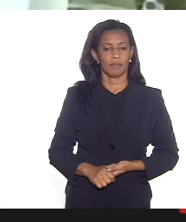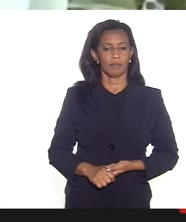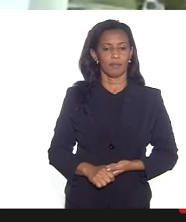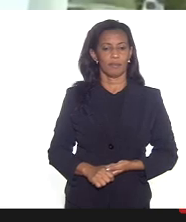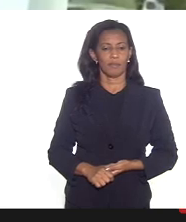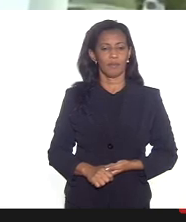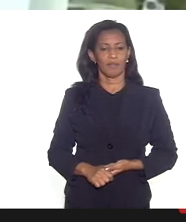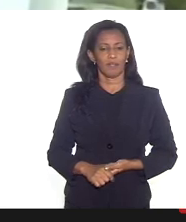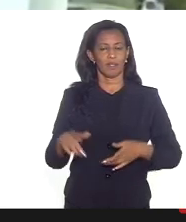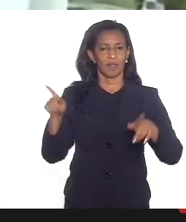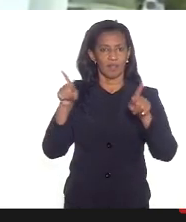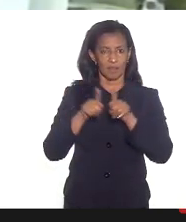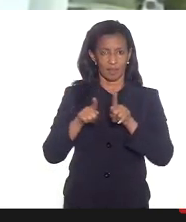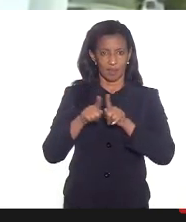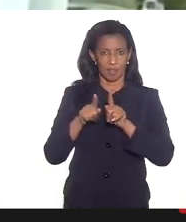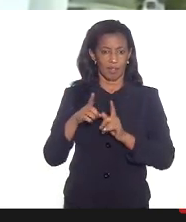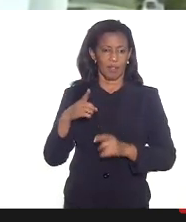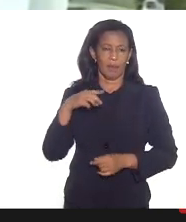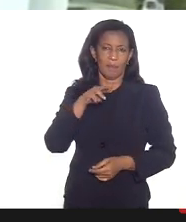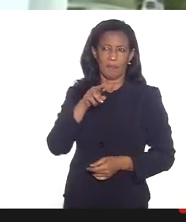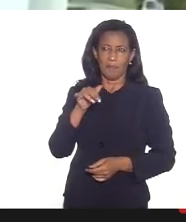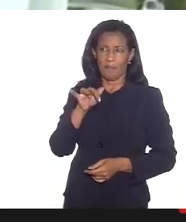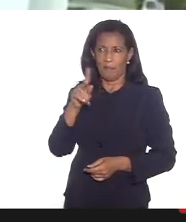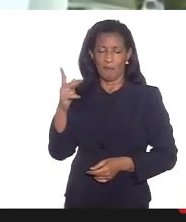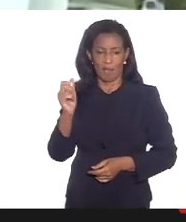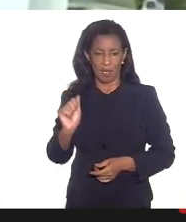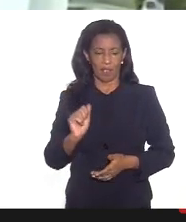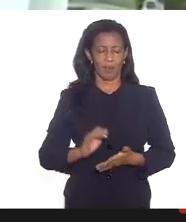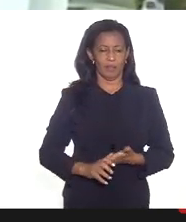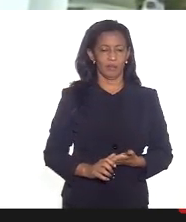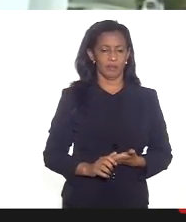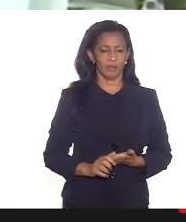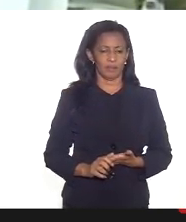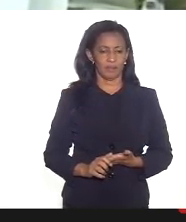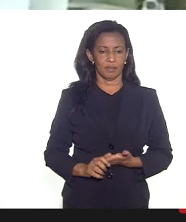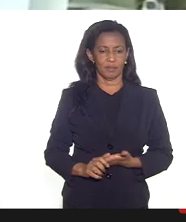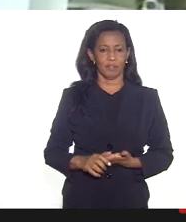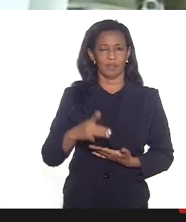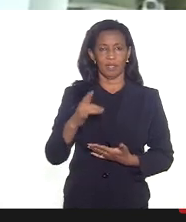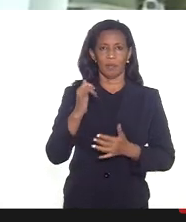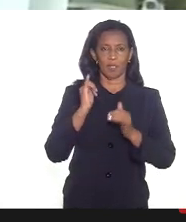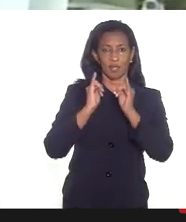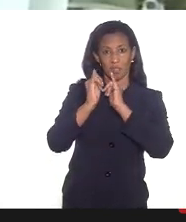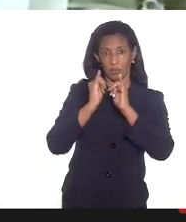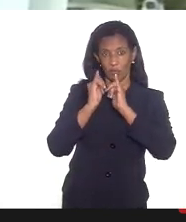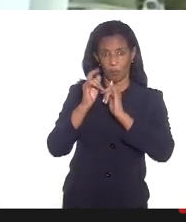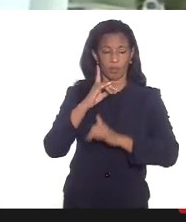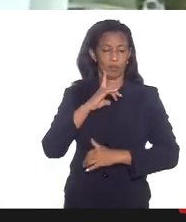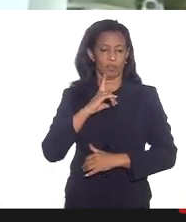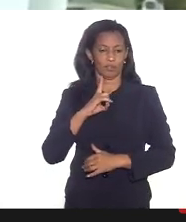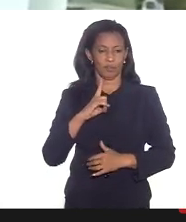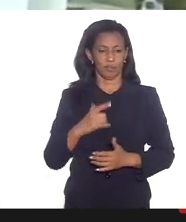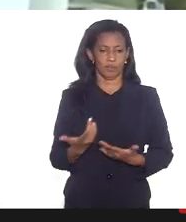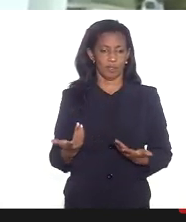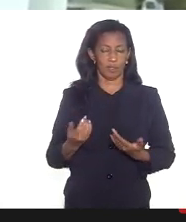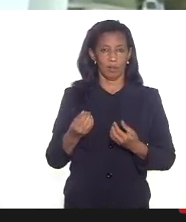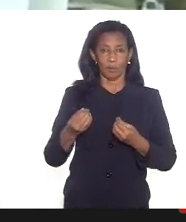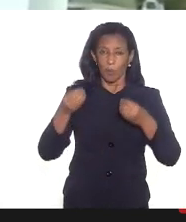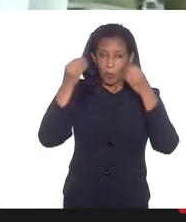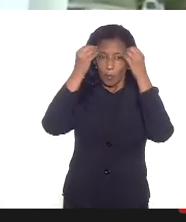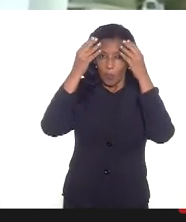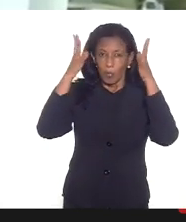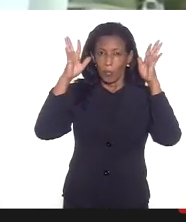que vocês também massa rocha e a gente passear vontades também que vieram lá